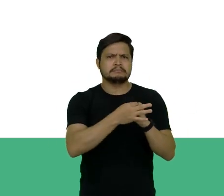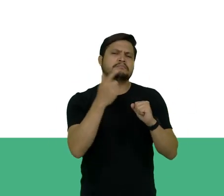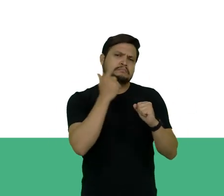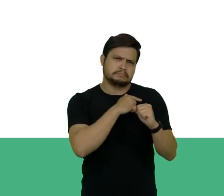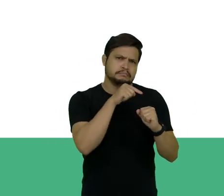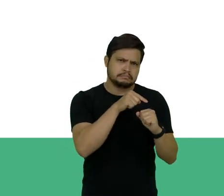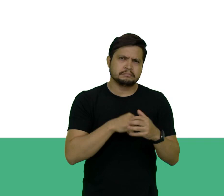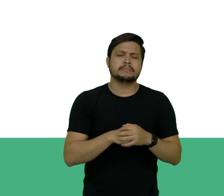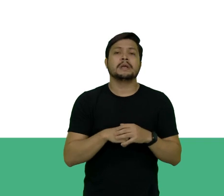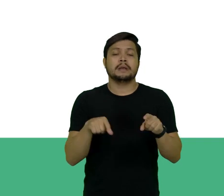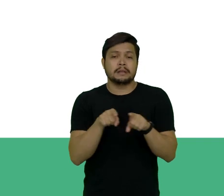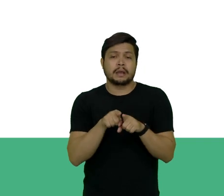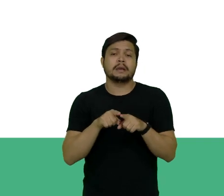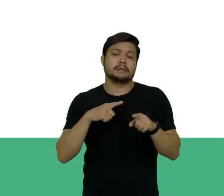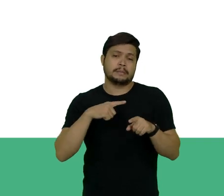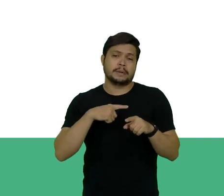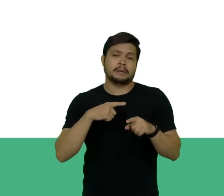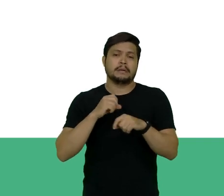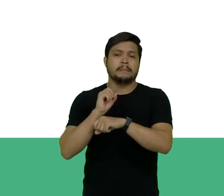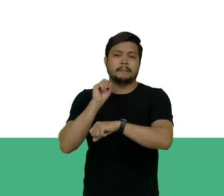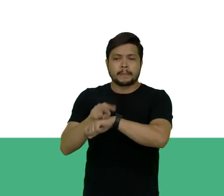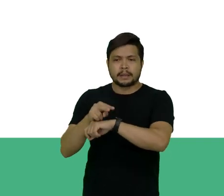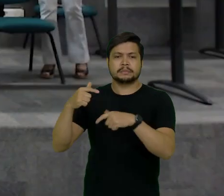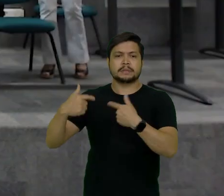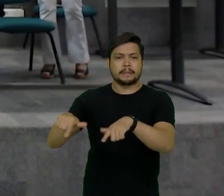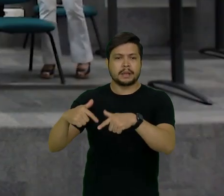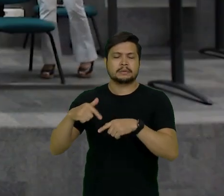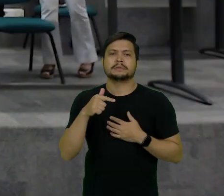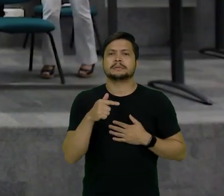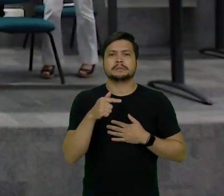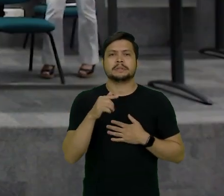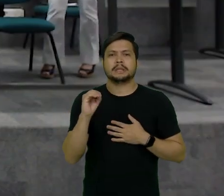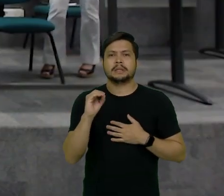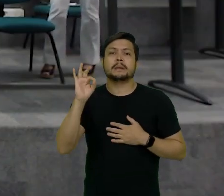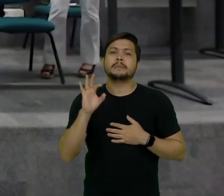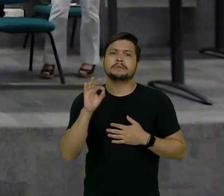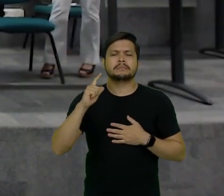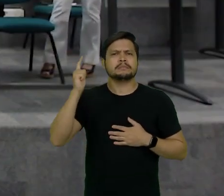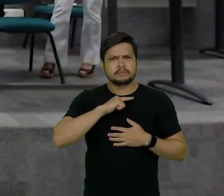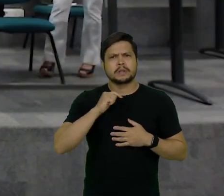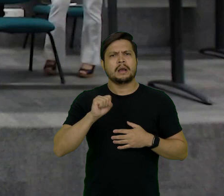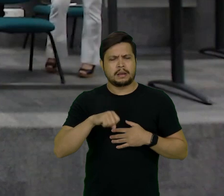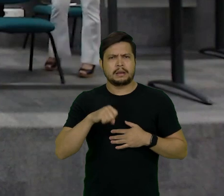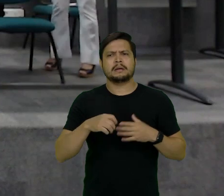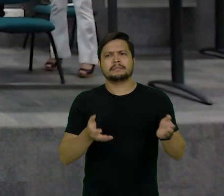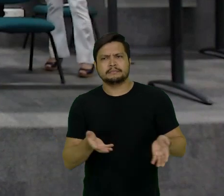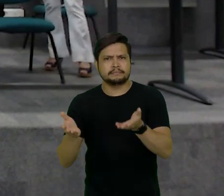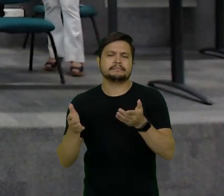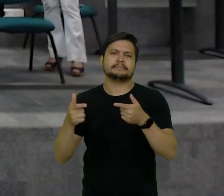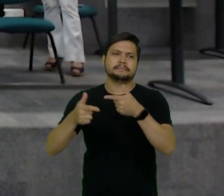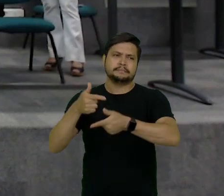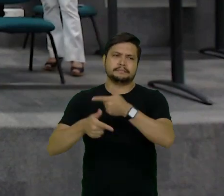e tem uma empregabilidade aí de em torno de 70%, que eu achei... Eu fiquei otimista com esse número, né?